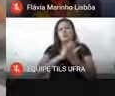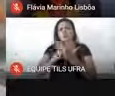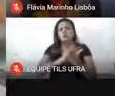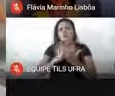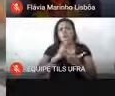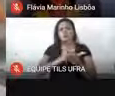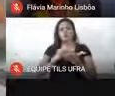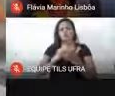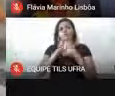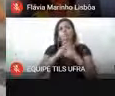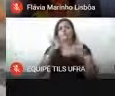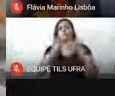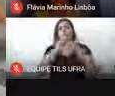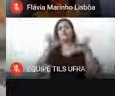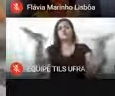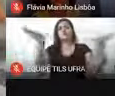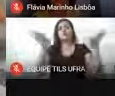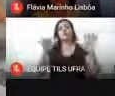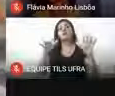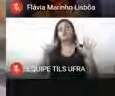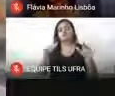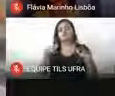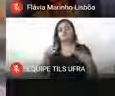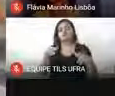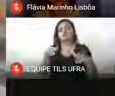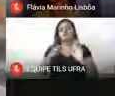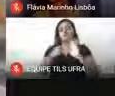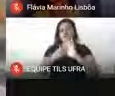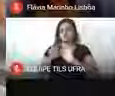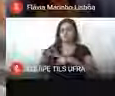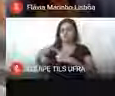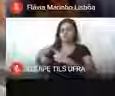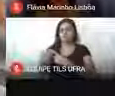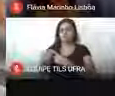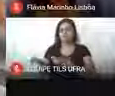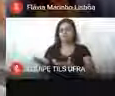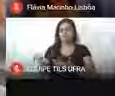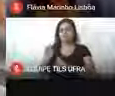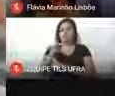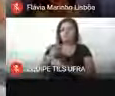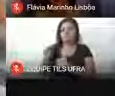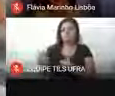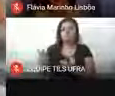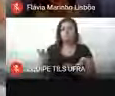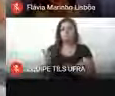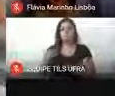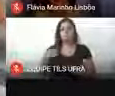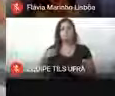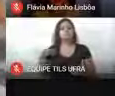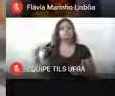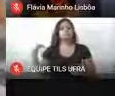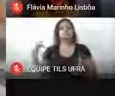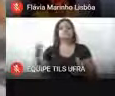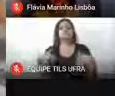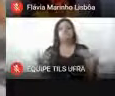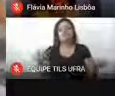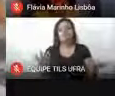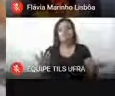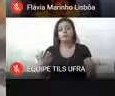pesquisa, você mostra aquela comunidade. Para combinar com o nosso evento, né, você deixa, você torna ela